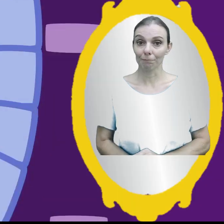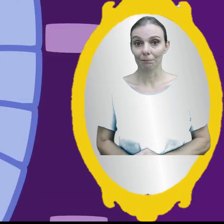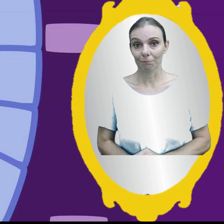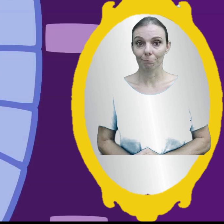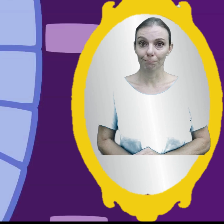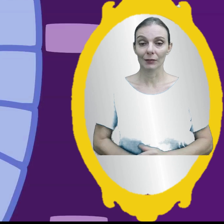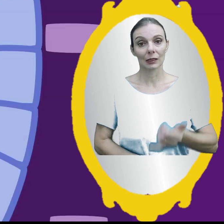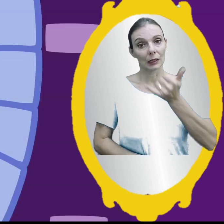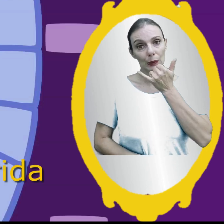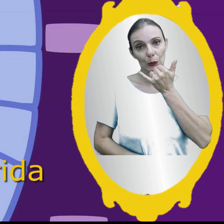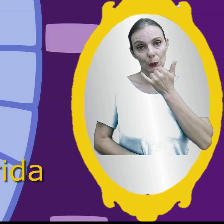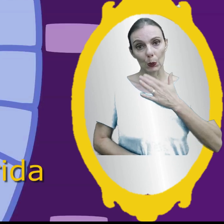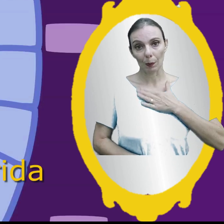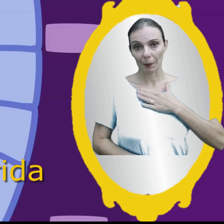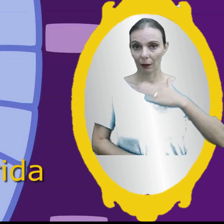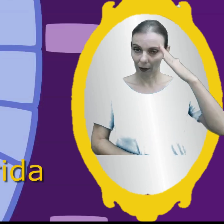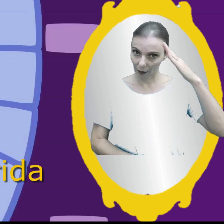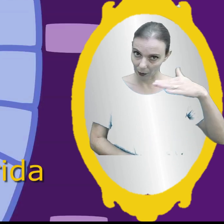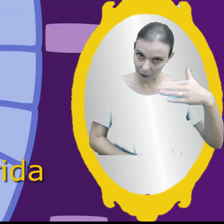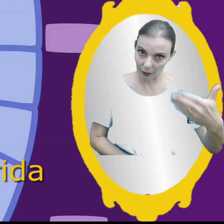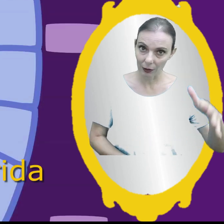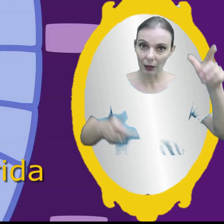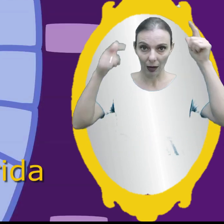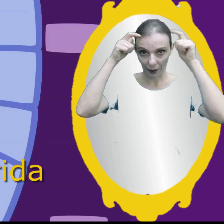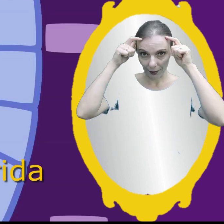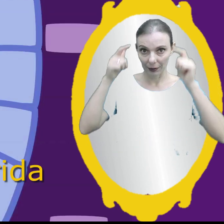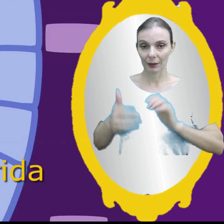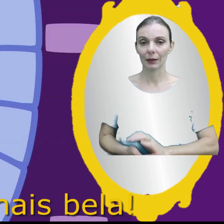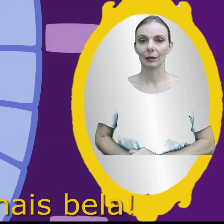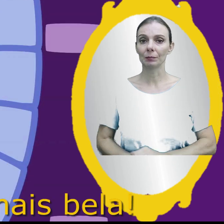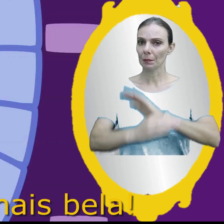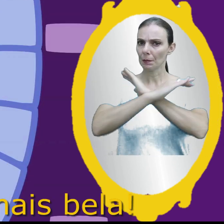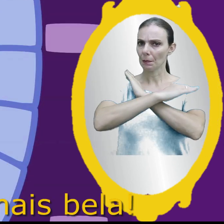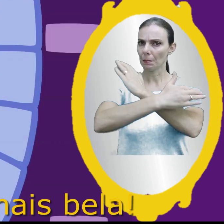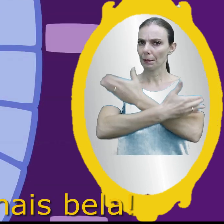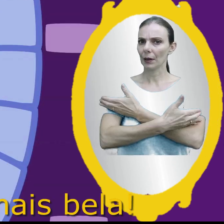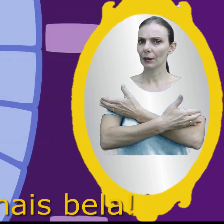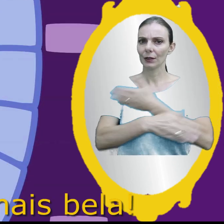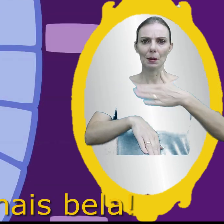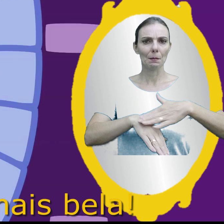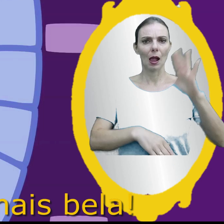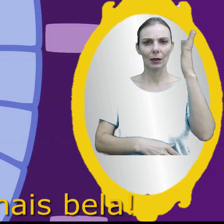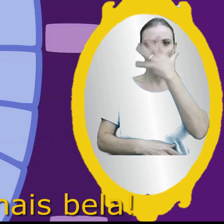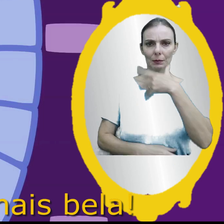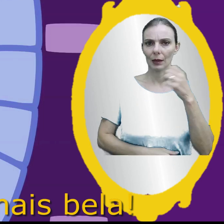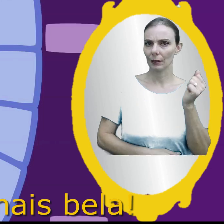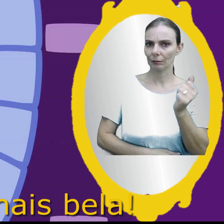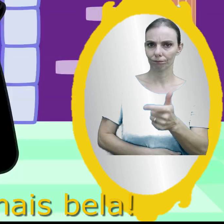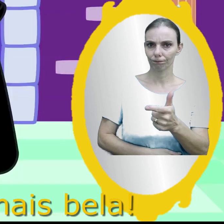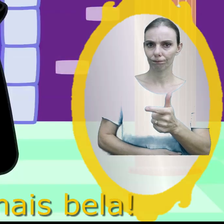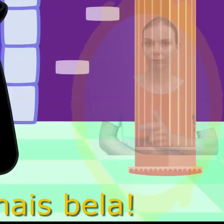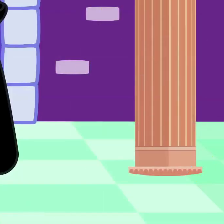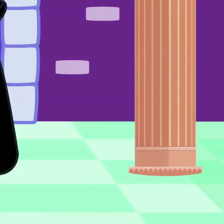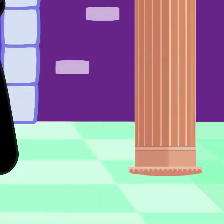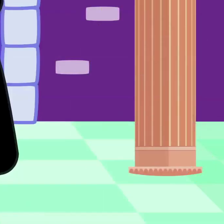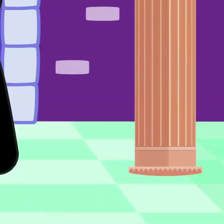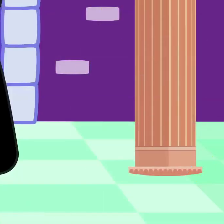Bem... Me desculpe, minha querida rainha, mas Branca de Neve é a mais bela.